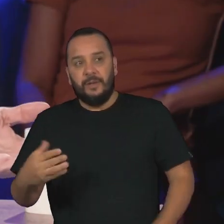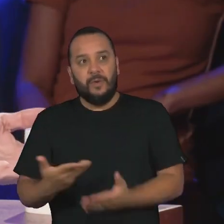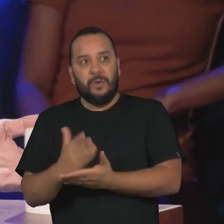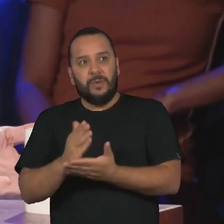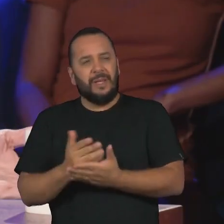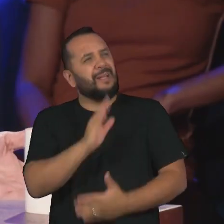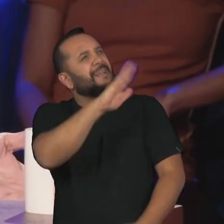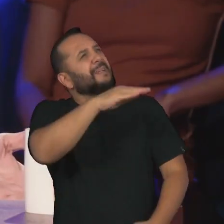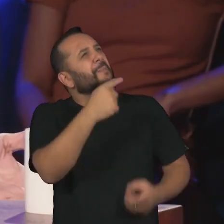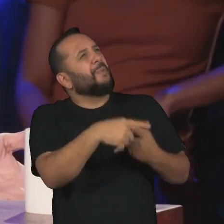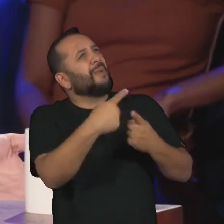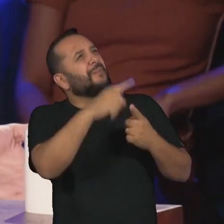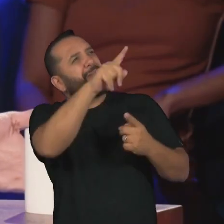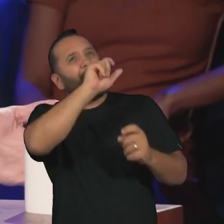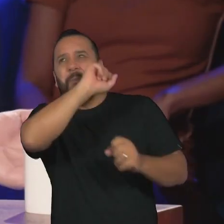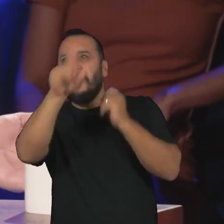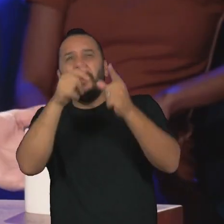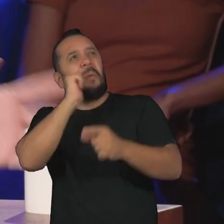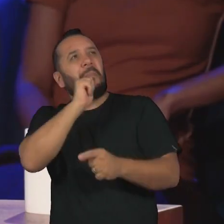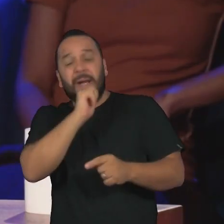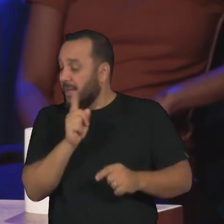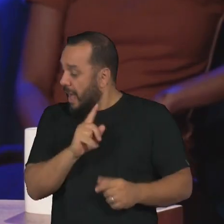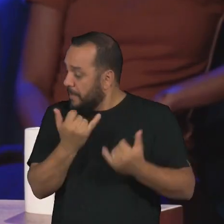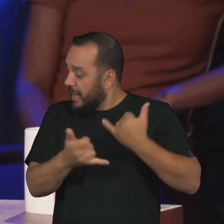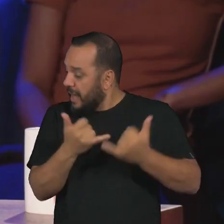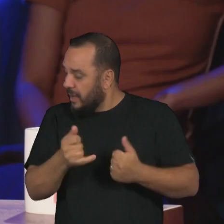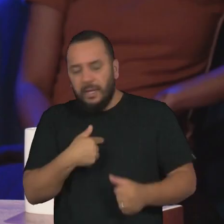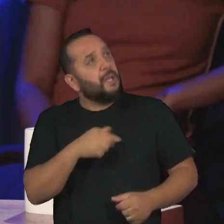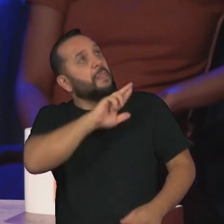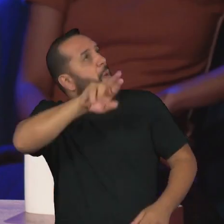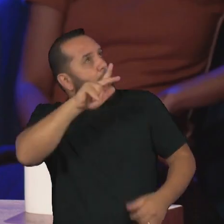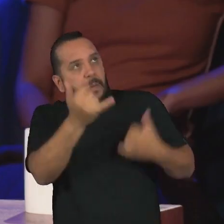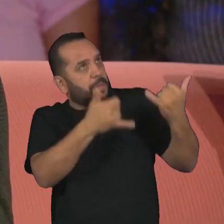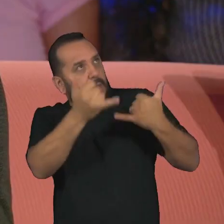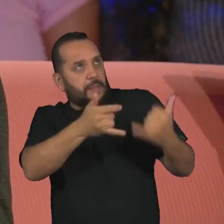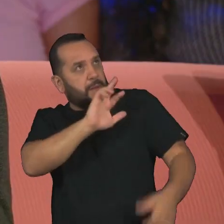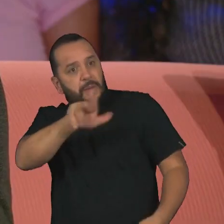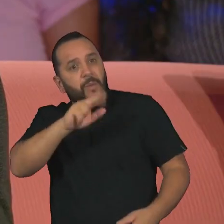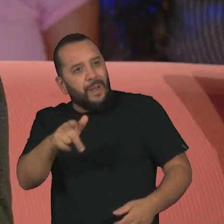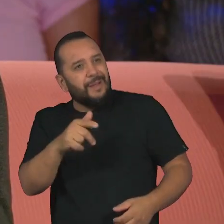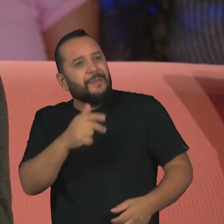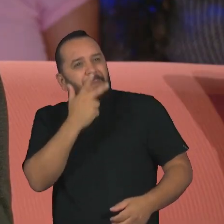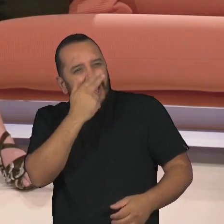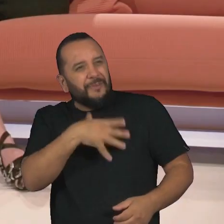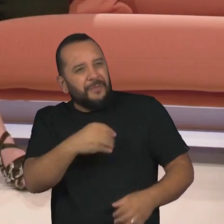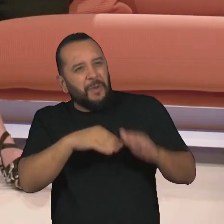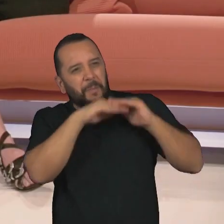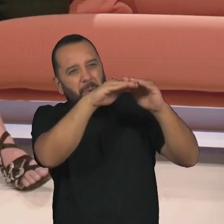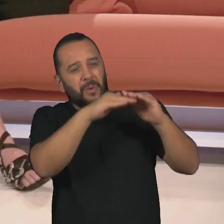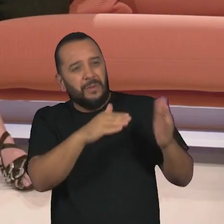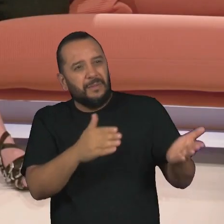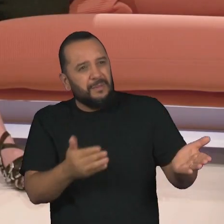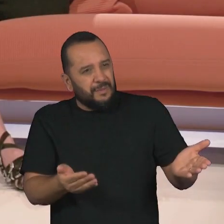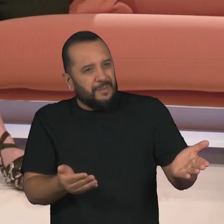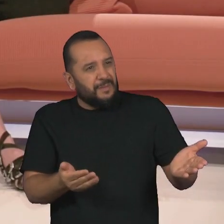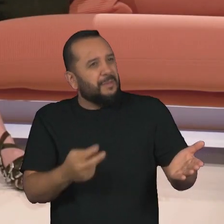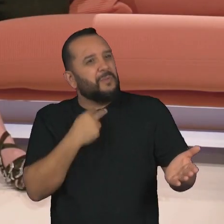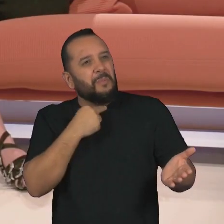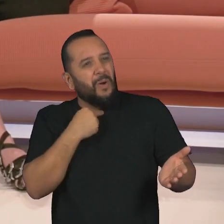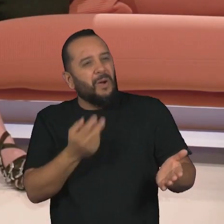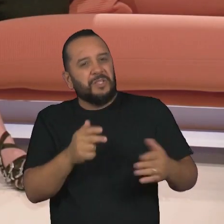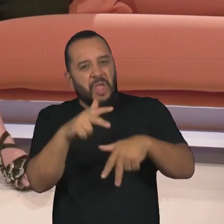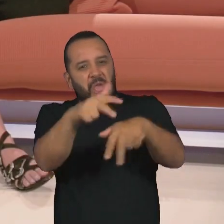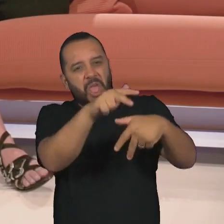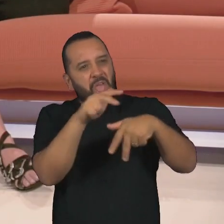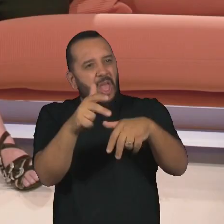minha mãe assim? Aí eu falo, não, porque é uma brincadeira. Não é brincadeira, né? A brincadeira é bonita quando o outro não é o seu brinquedo, né? A